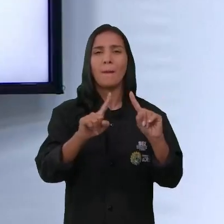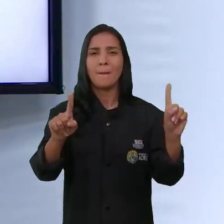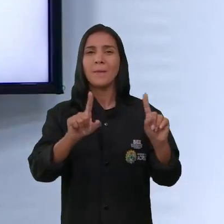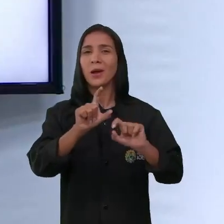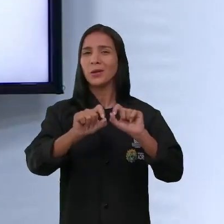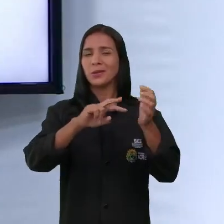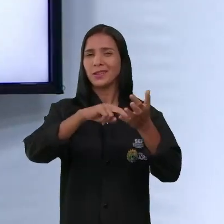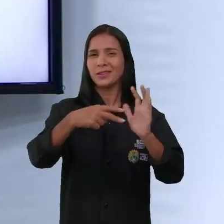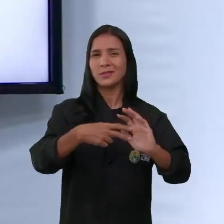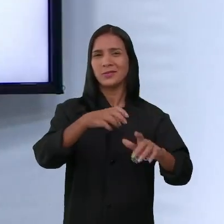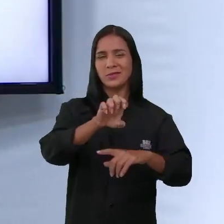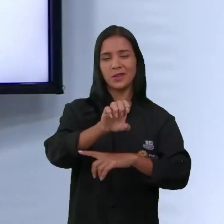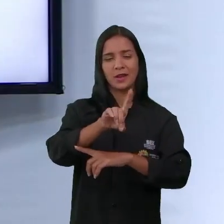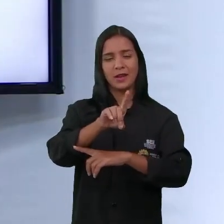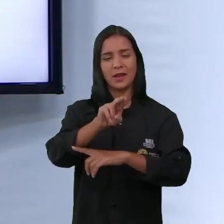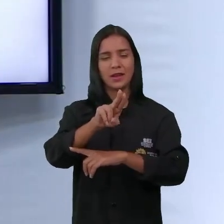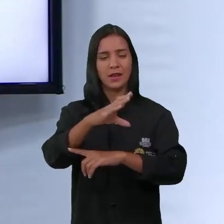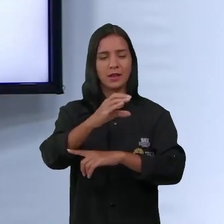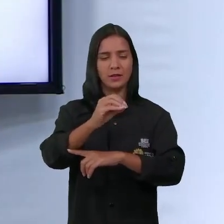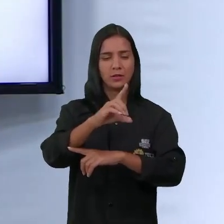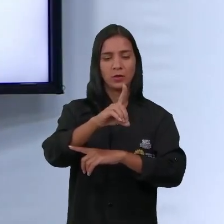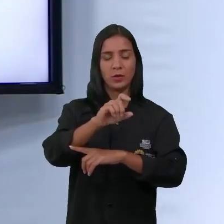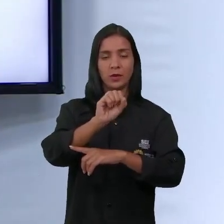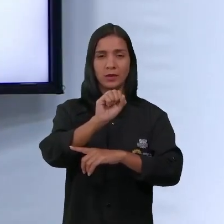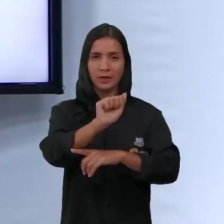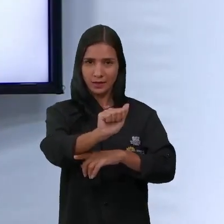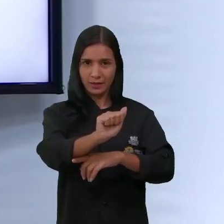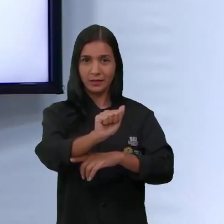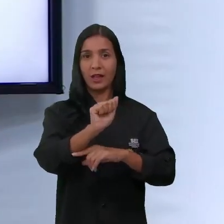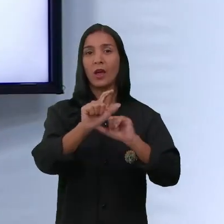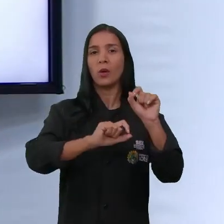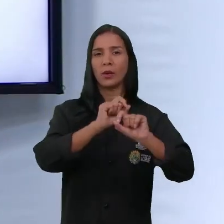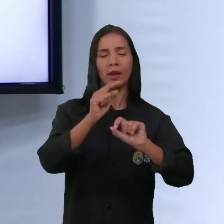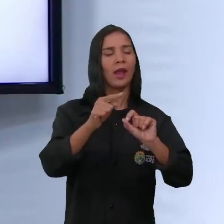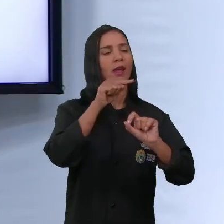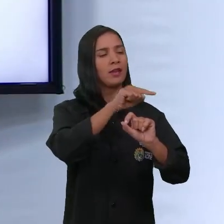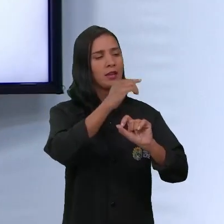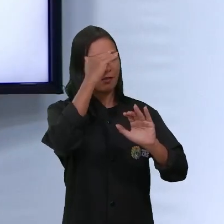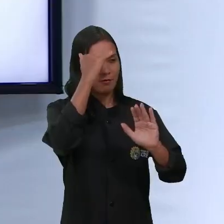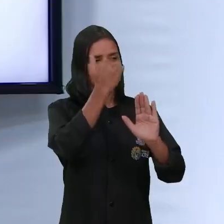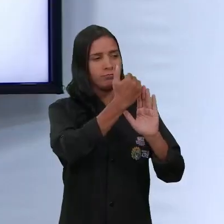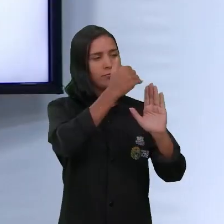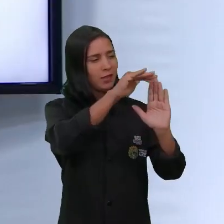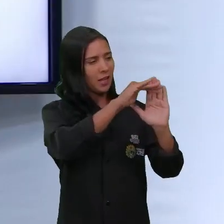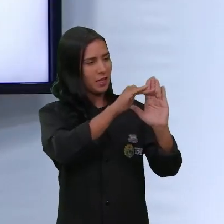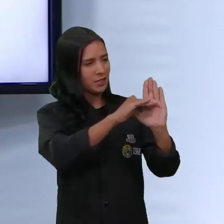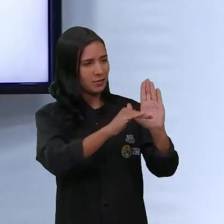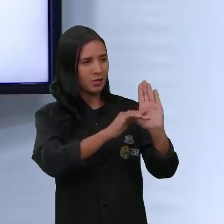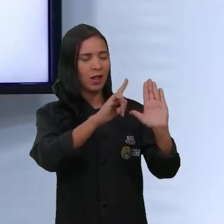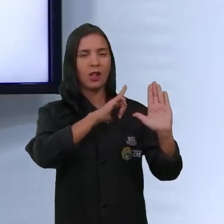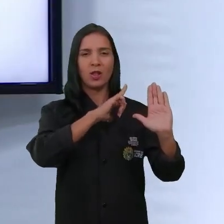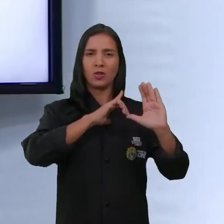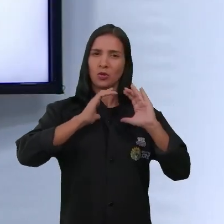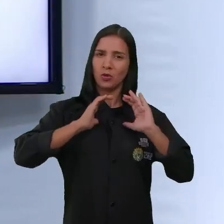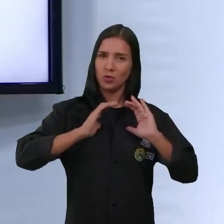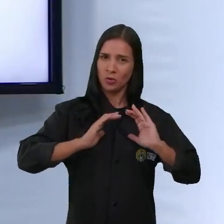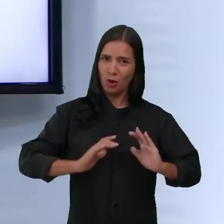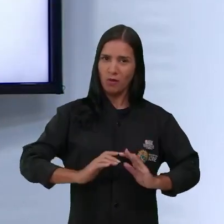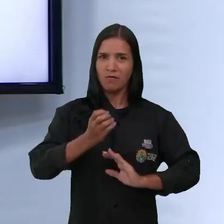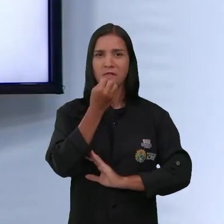educada aquela pessoa que cumpre com os protocolos necessários no que diz respeito a uma